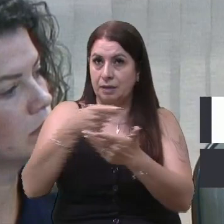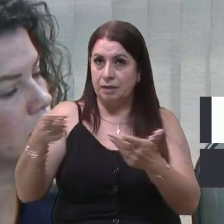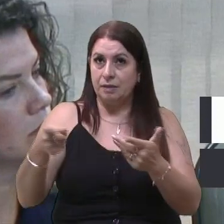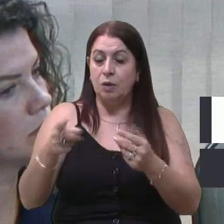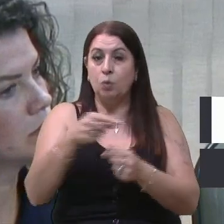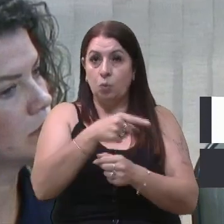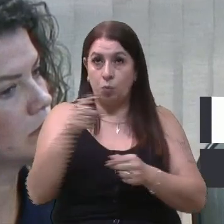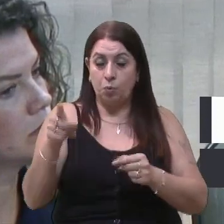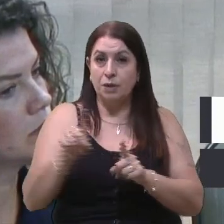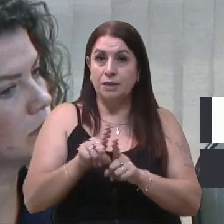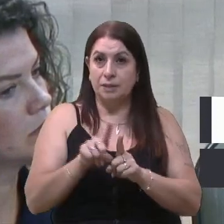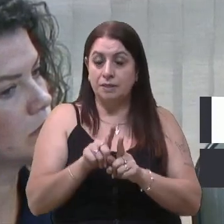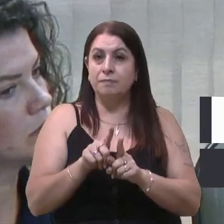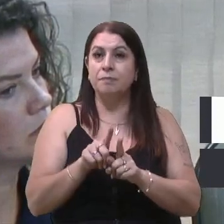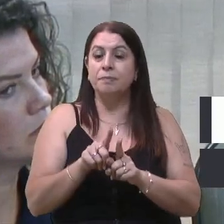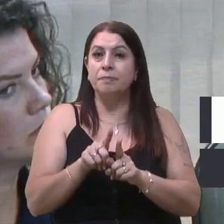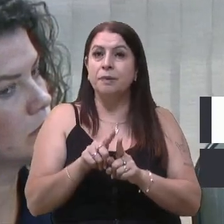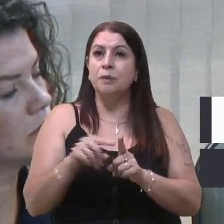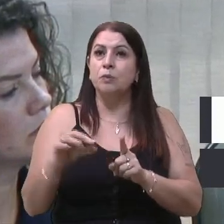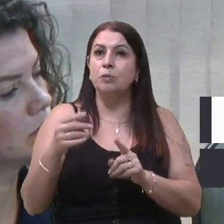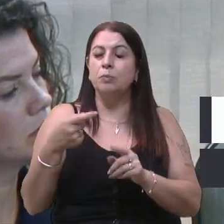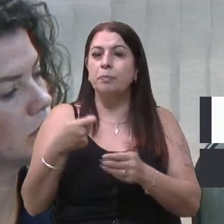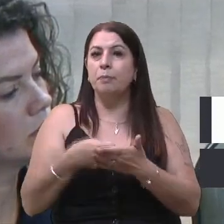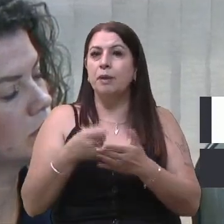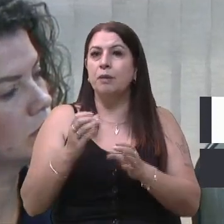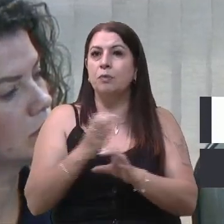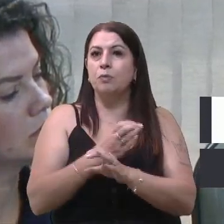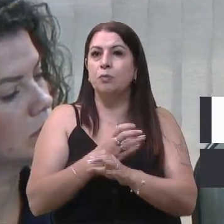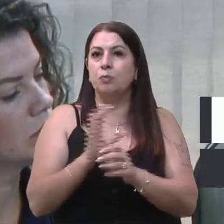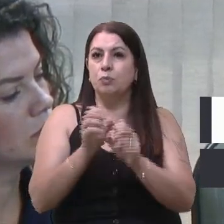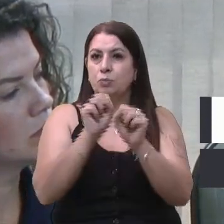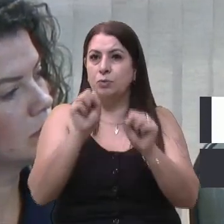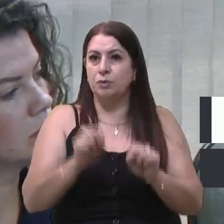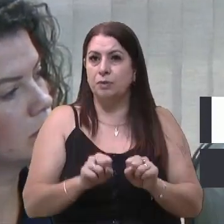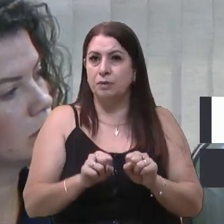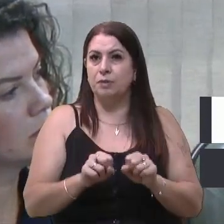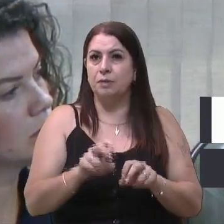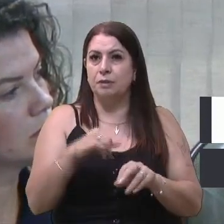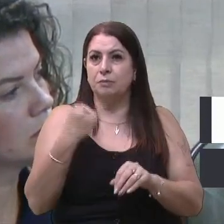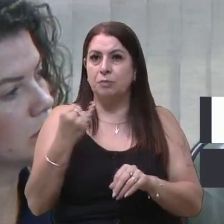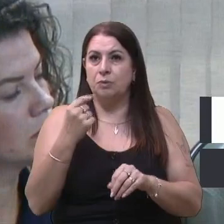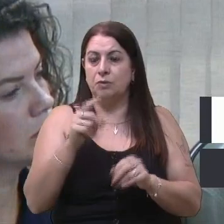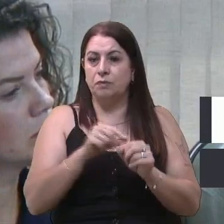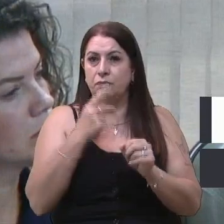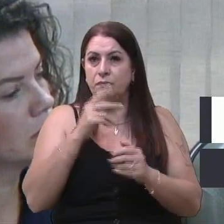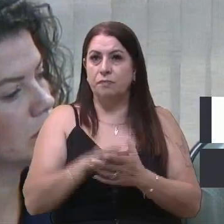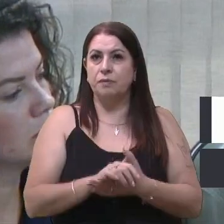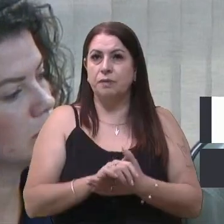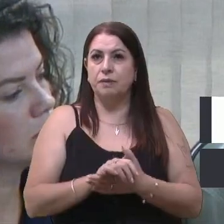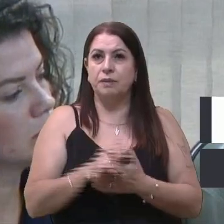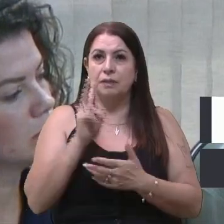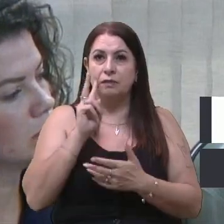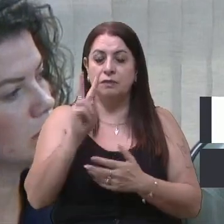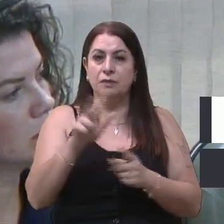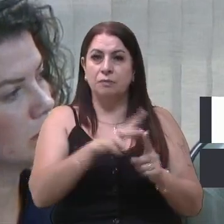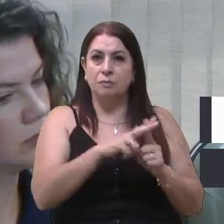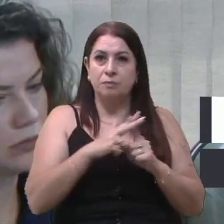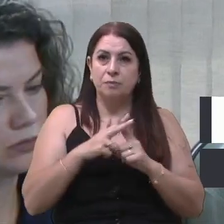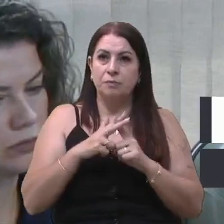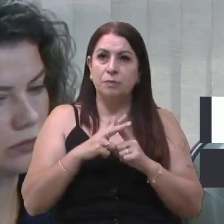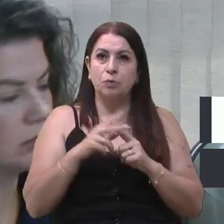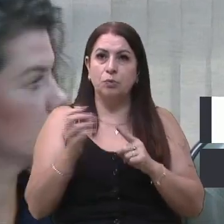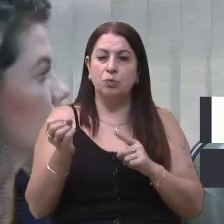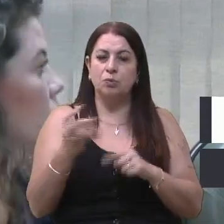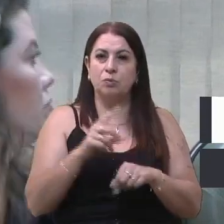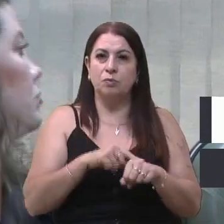quais arcam com a totalidade dos valores do custo do sistema. Importante dizer que visa a manutenção dos atuais valores.